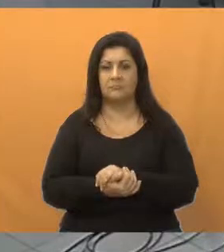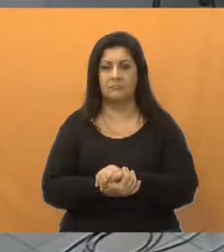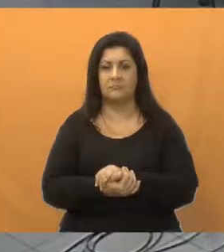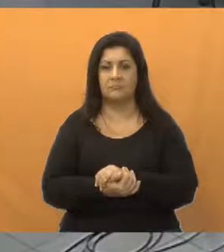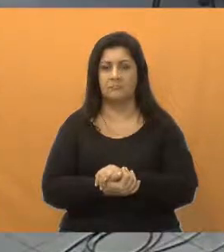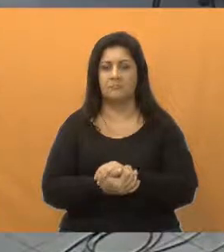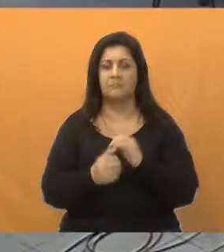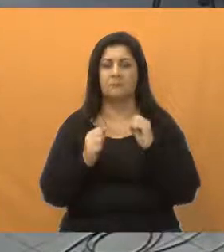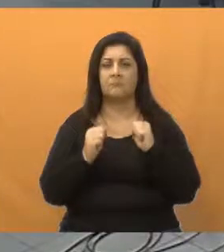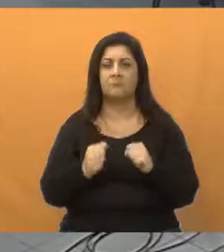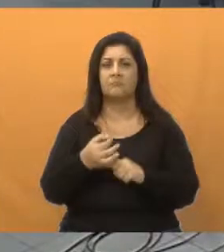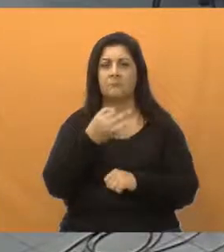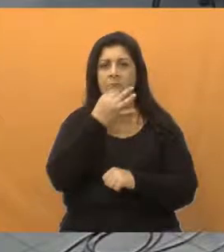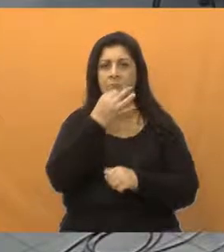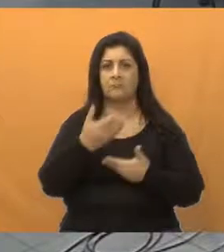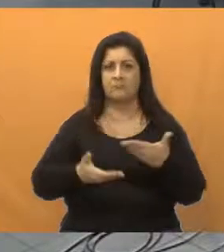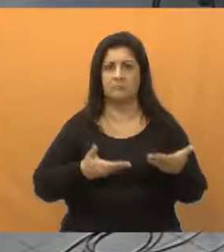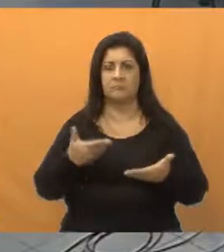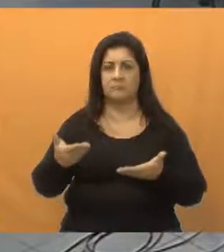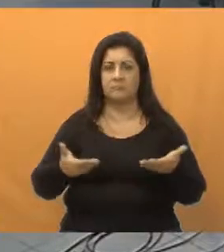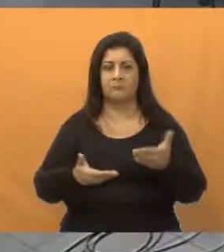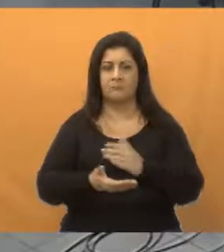O projeto continua em discussão.